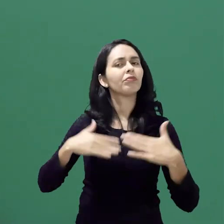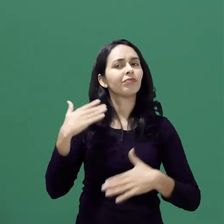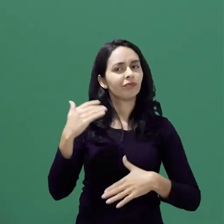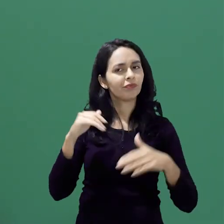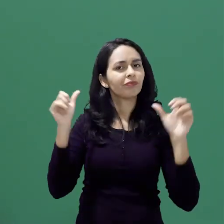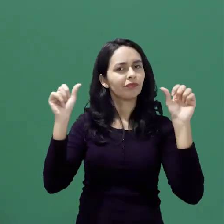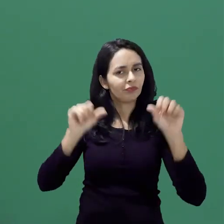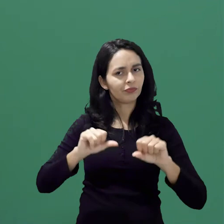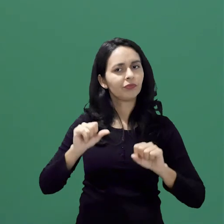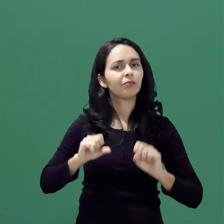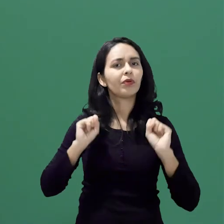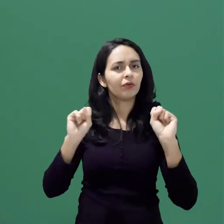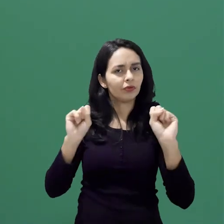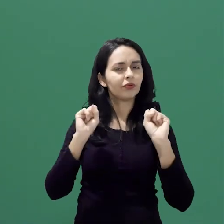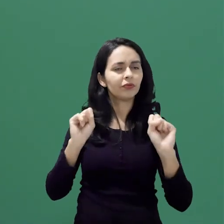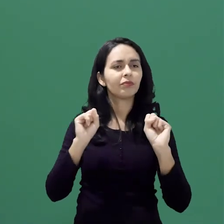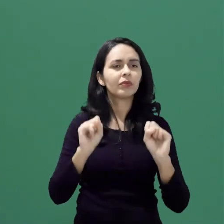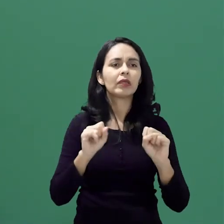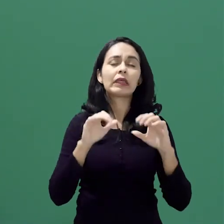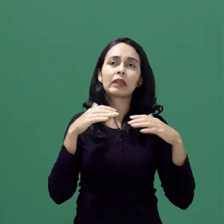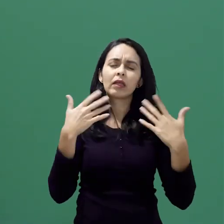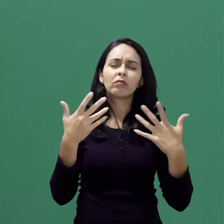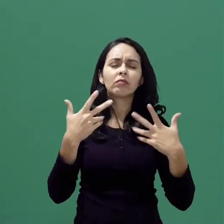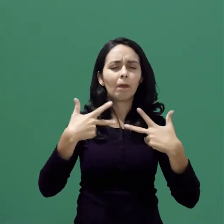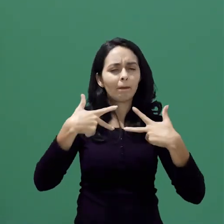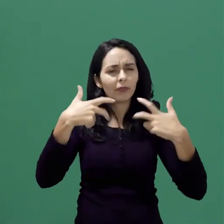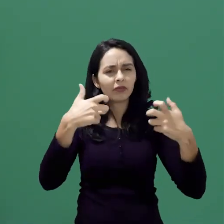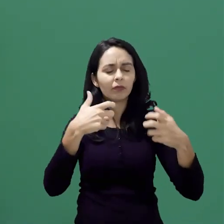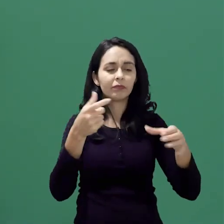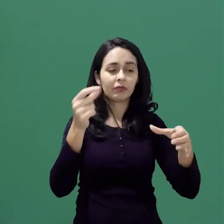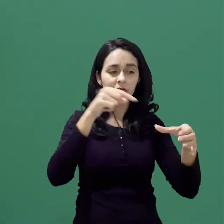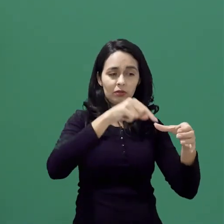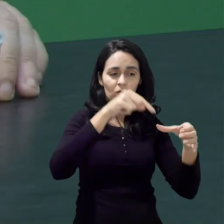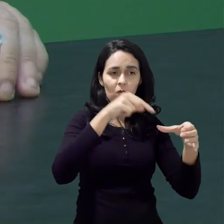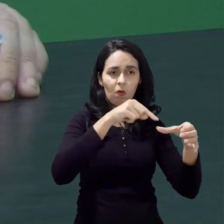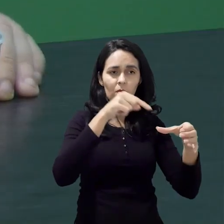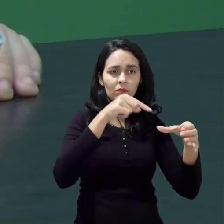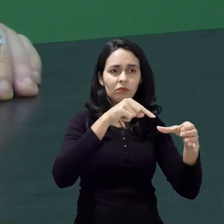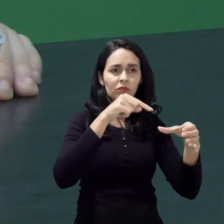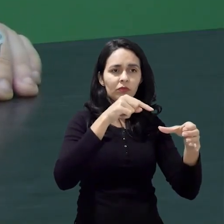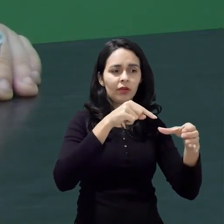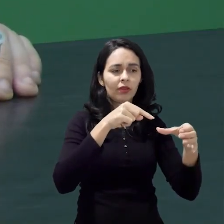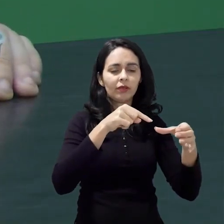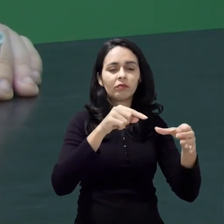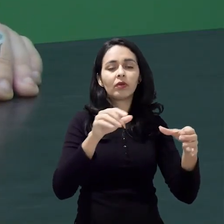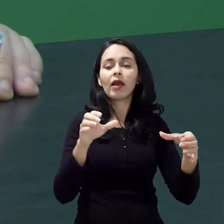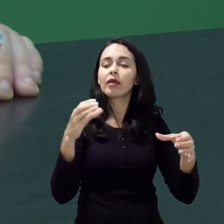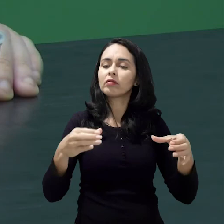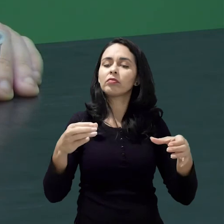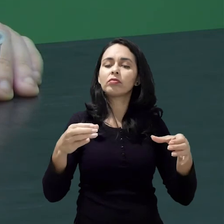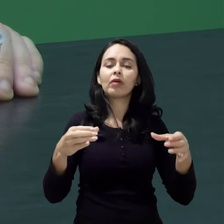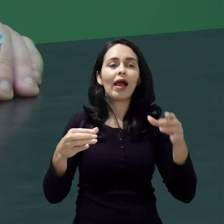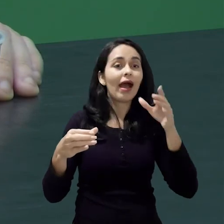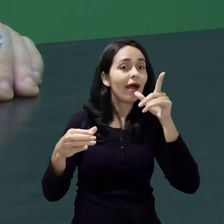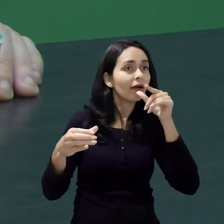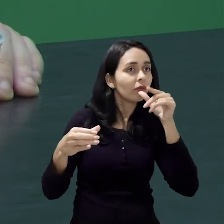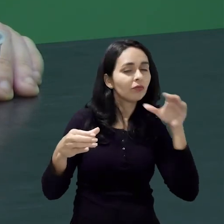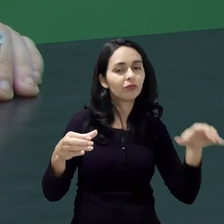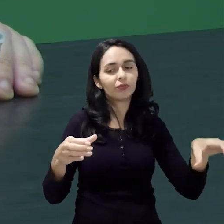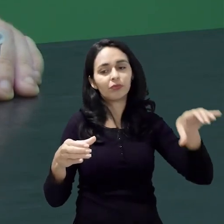e muitos mais dentro do meu corpo quando eu verifico que eu vou botar um pouco de água no